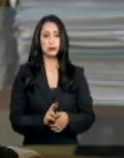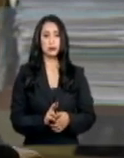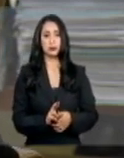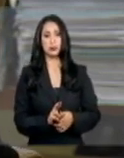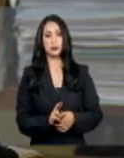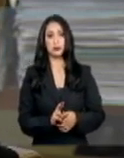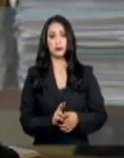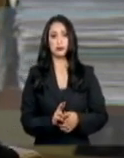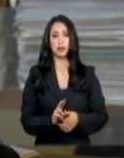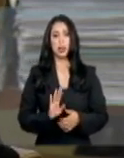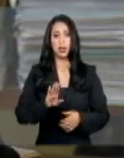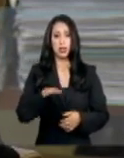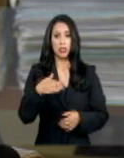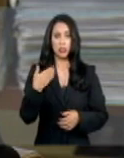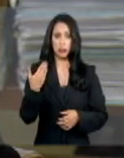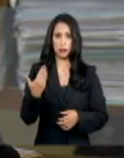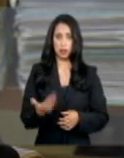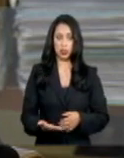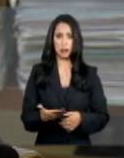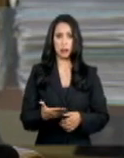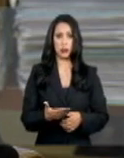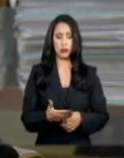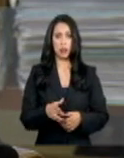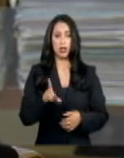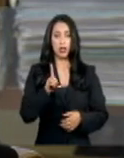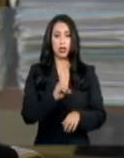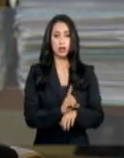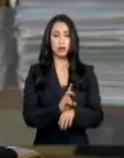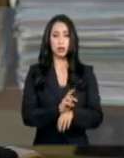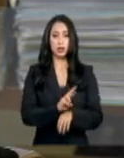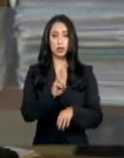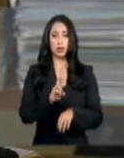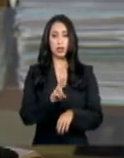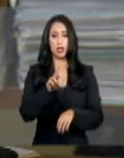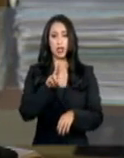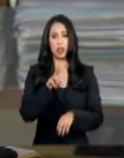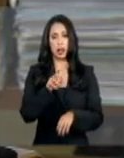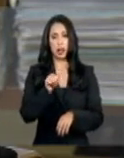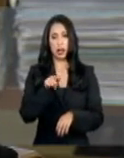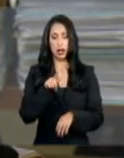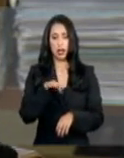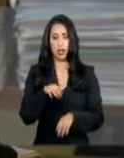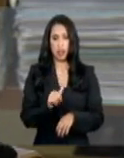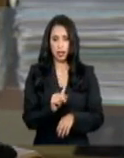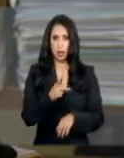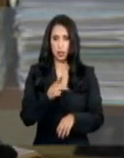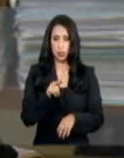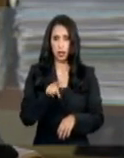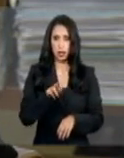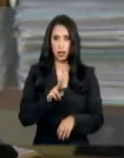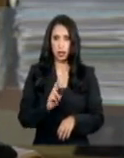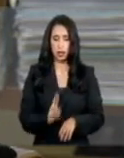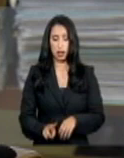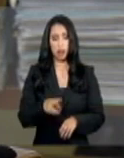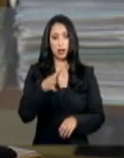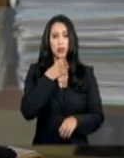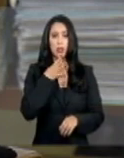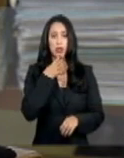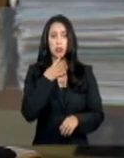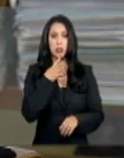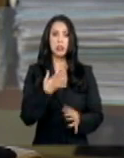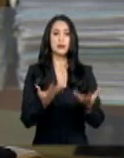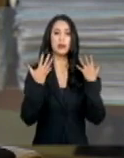então um é eminente doutor raquel elias ferreira dodge opinou pelo conhecimento e provimento